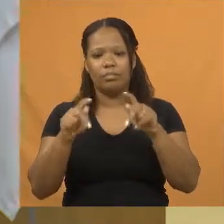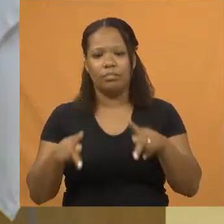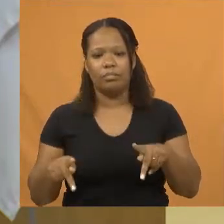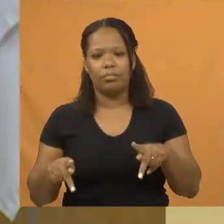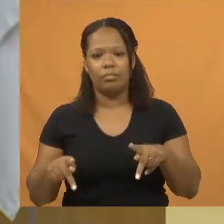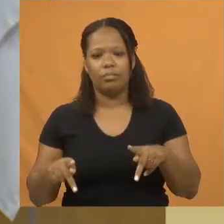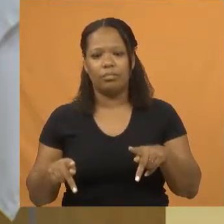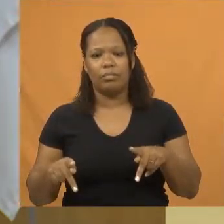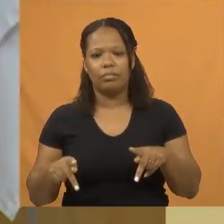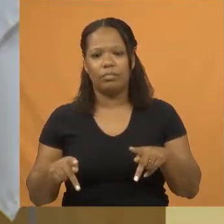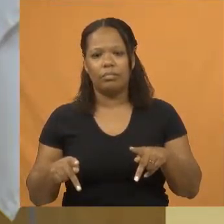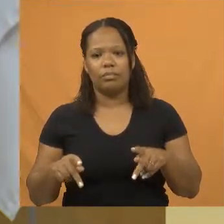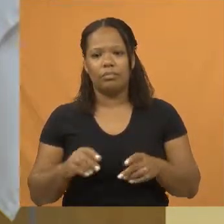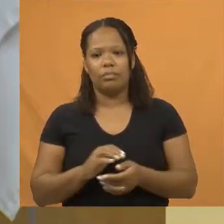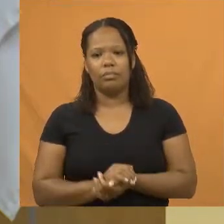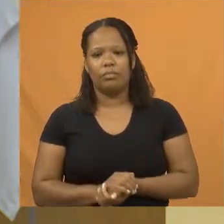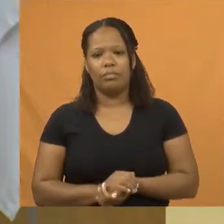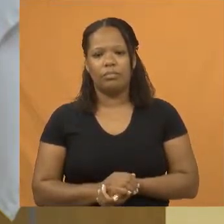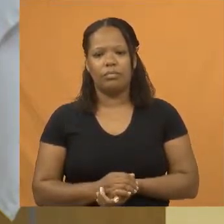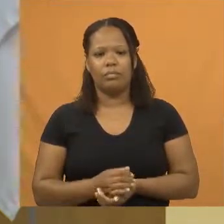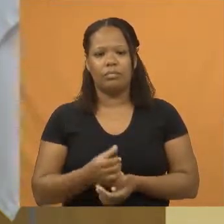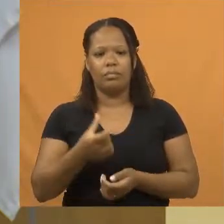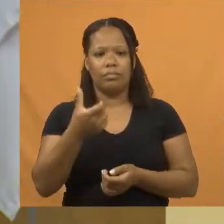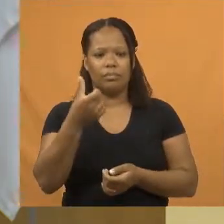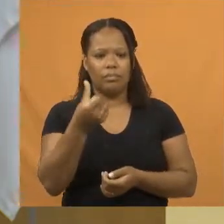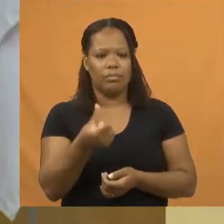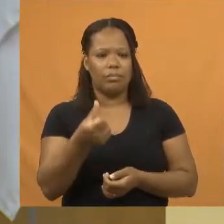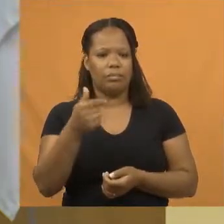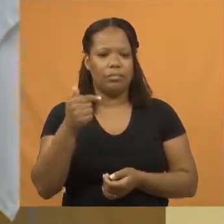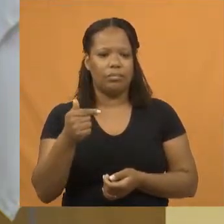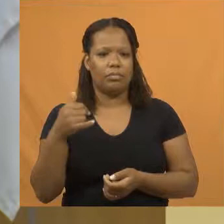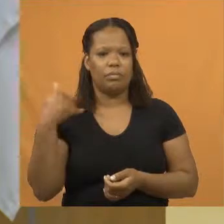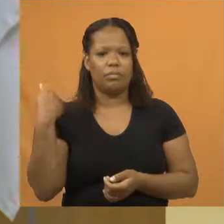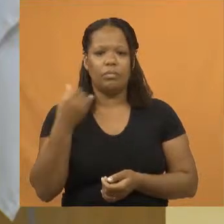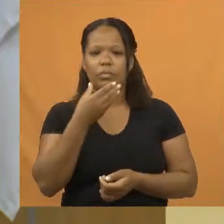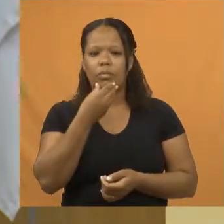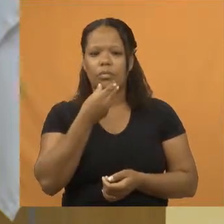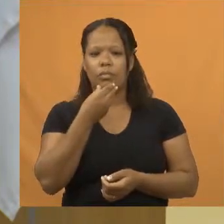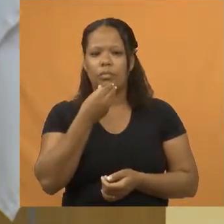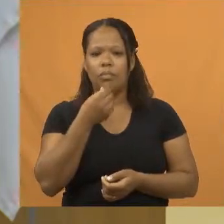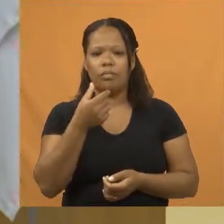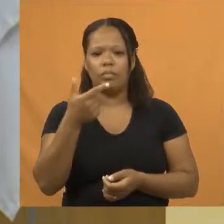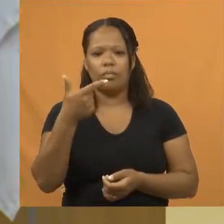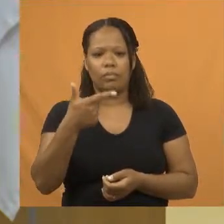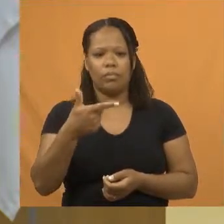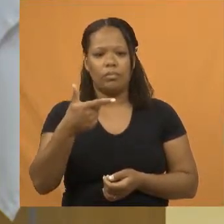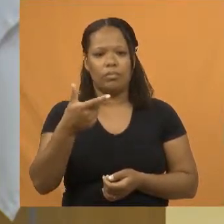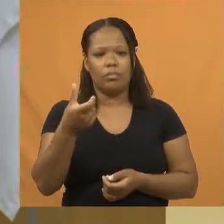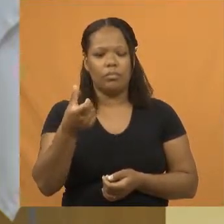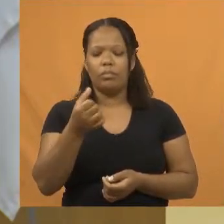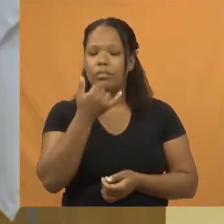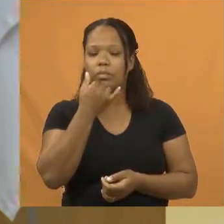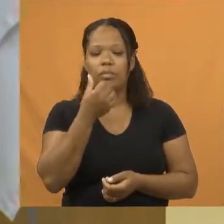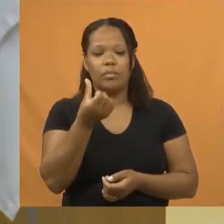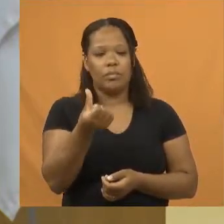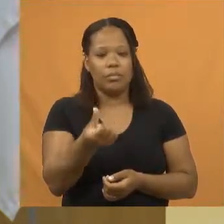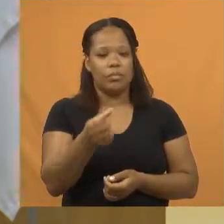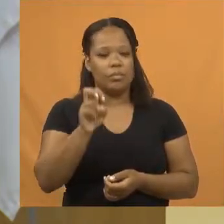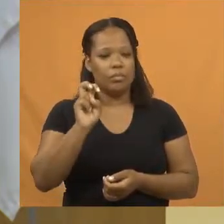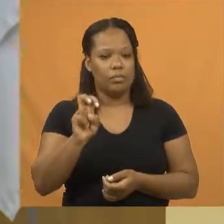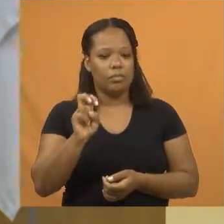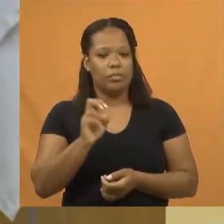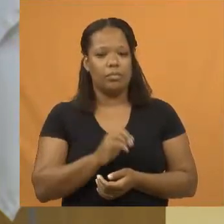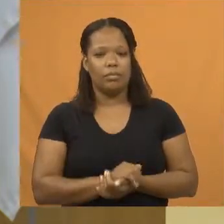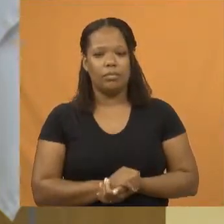aposentarão quando tiverem 62 anos e os homens 65. Mas o que